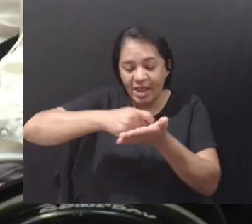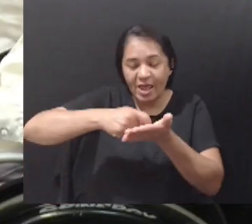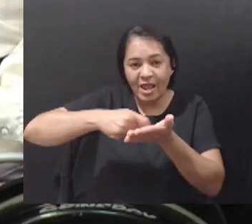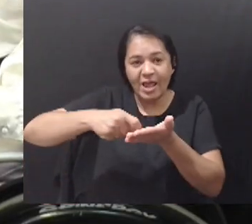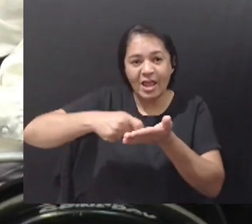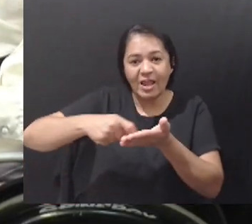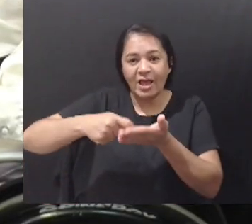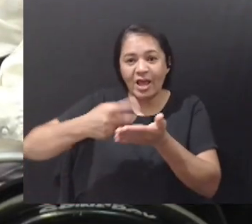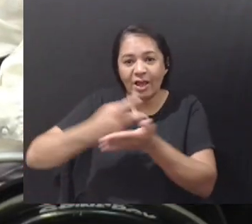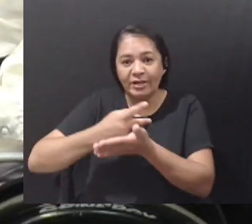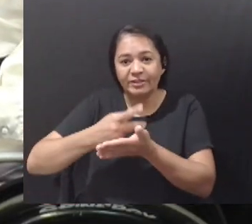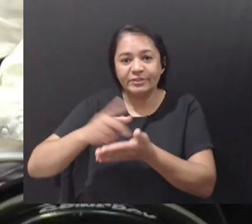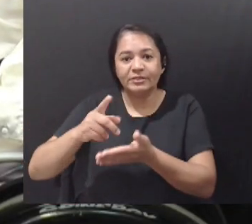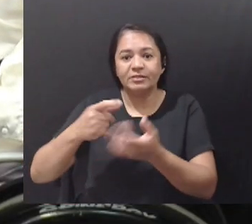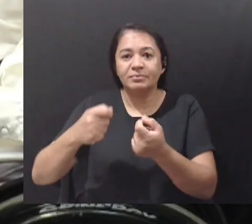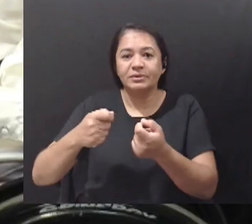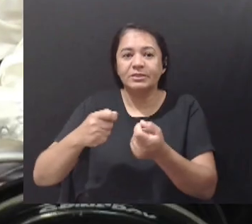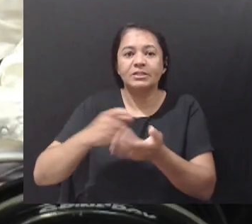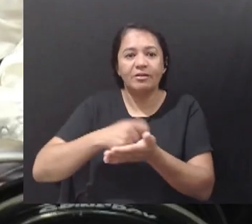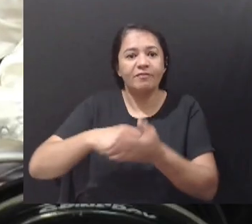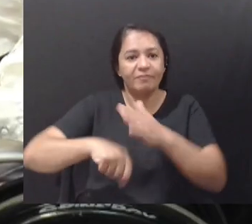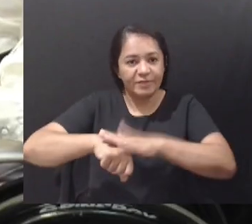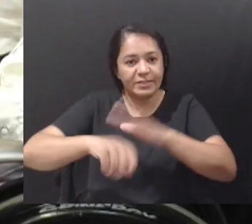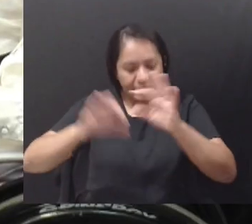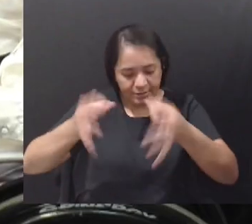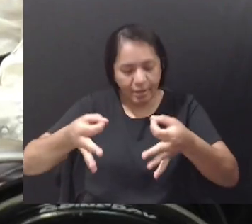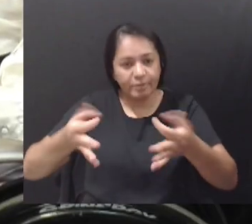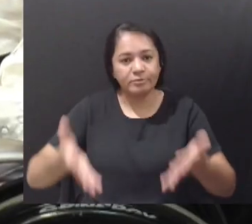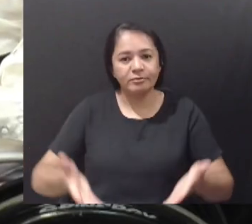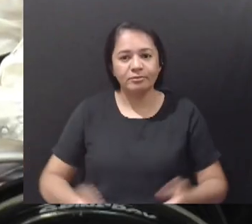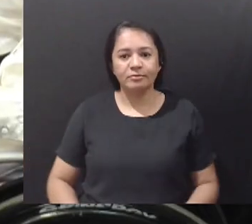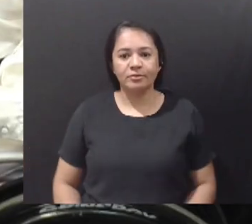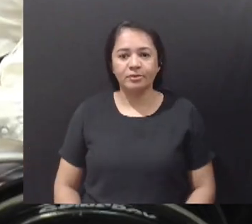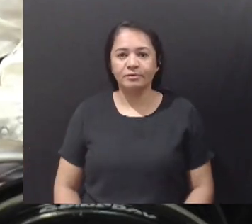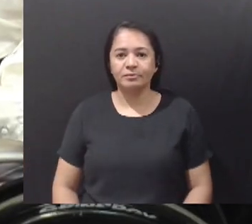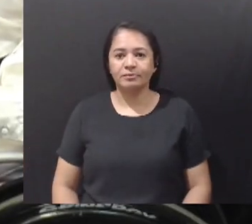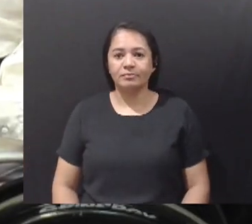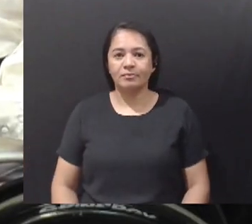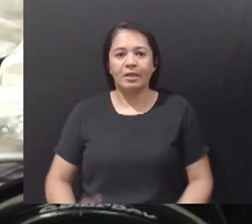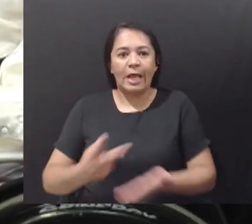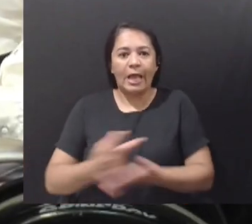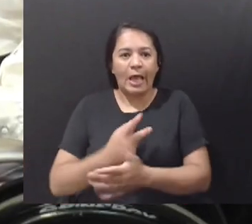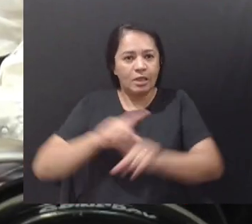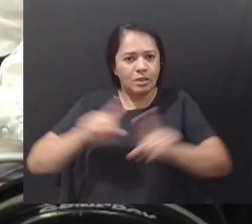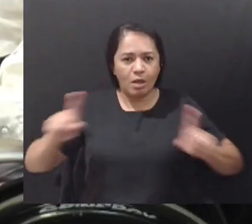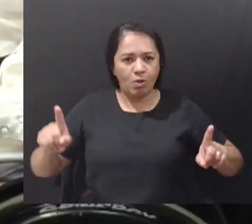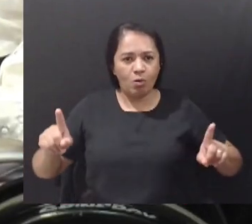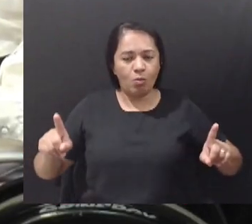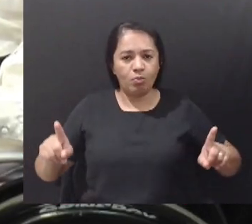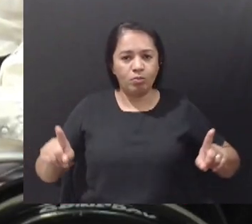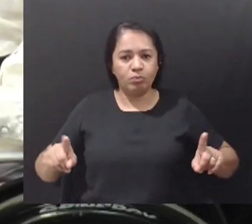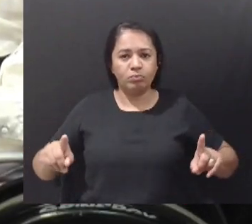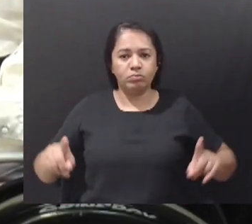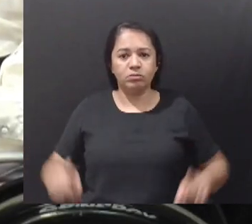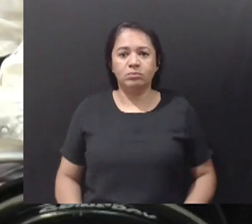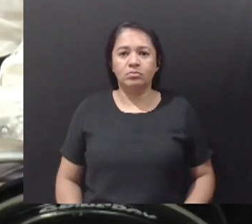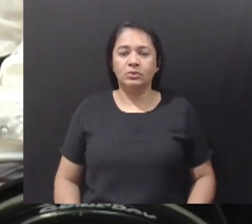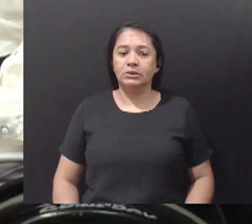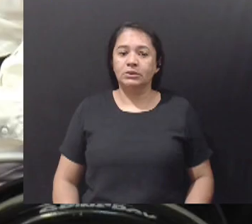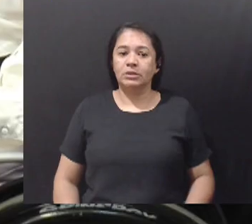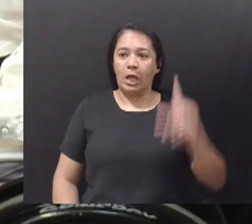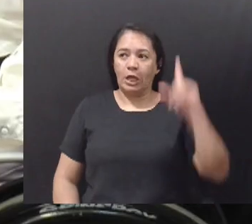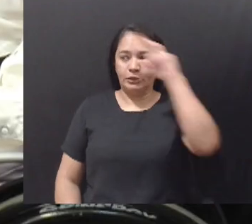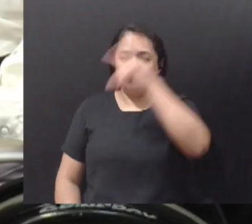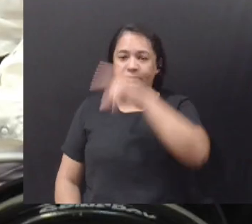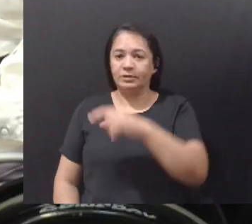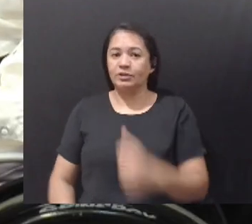você tem que ir lá e fazer coisa certa. Por qual? Não errar. Não errar, o que eu estou falando é muito, muito complicado. Mas aí a sua primeira secretaria